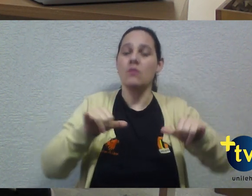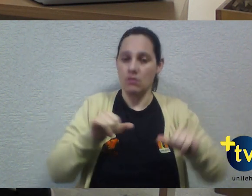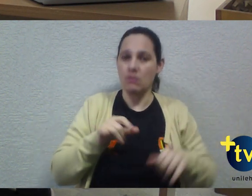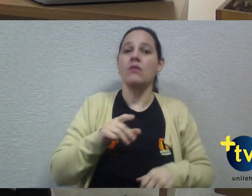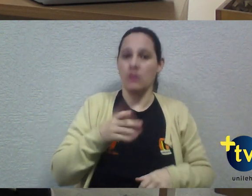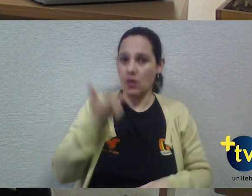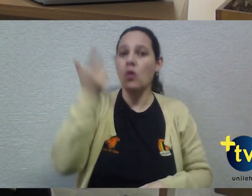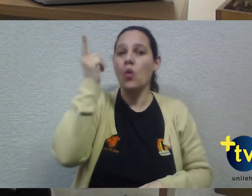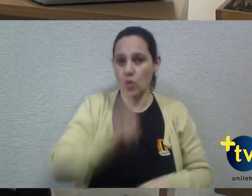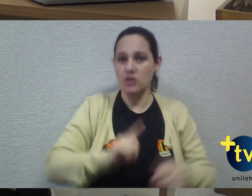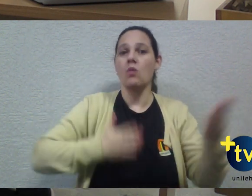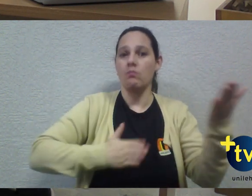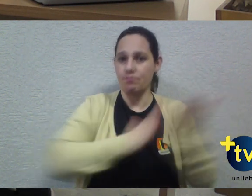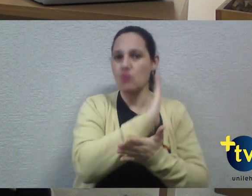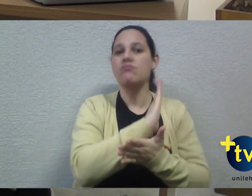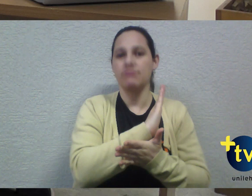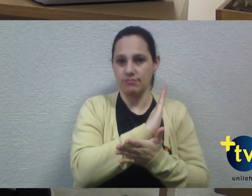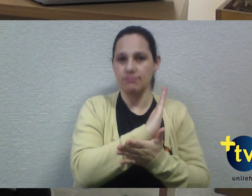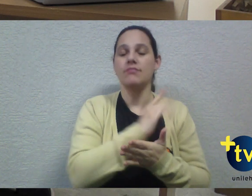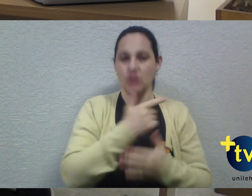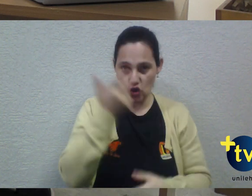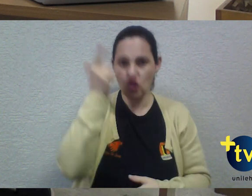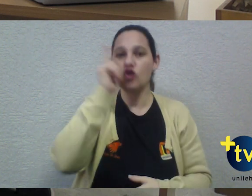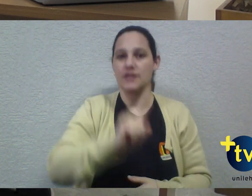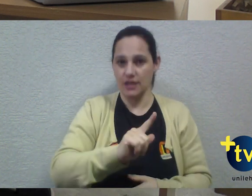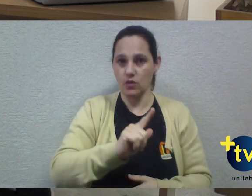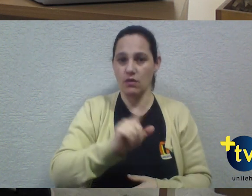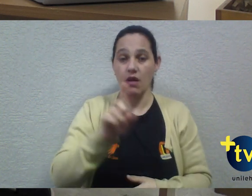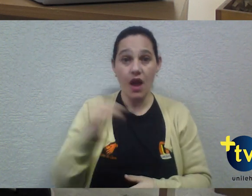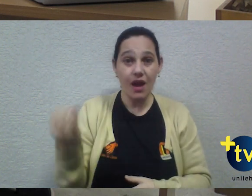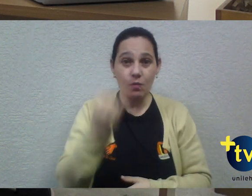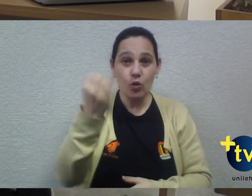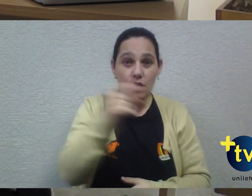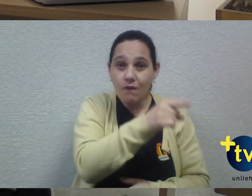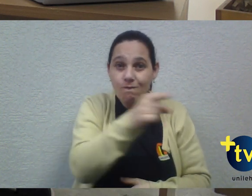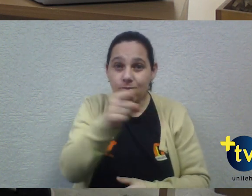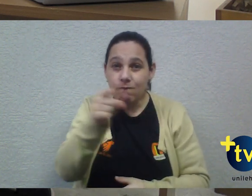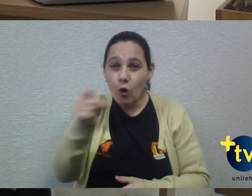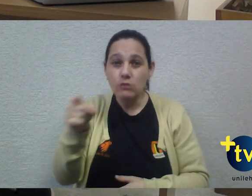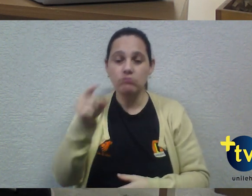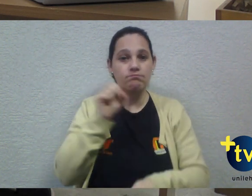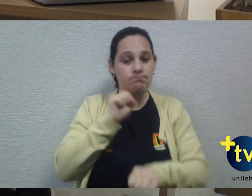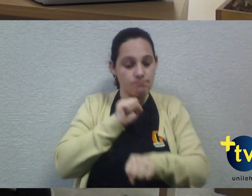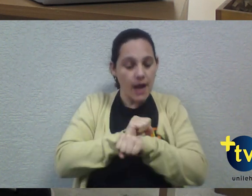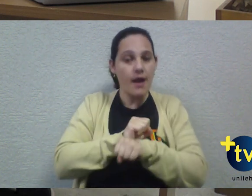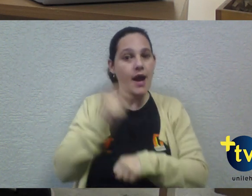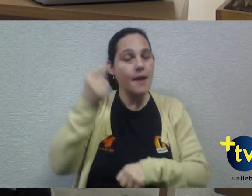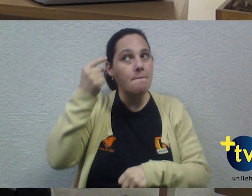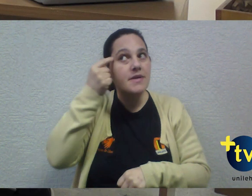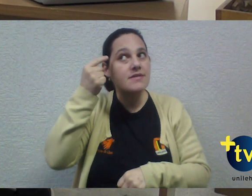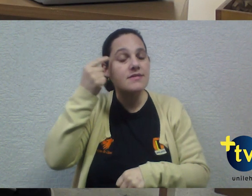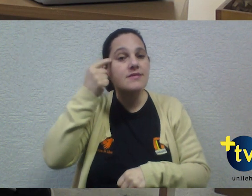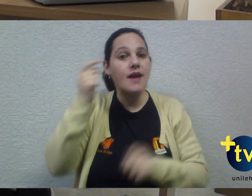passar na entrevista, mesmo sendo um robô. Então é muito importante você parar para pensar e perceber, por isso